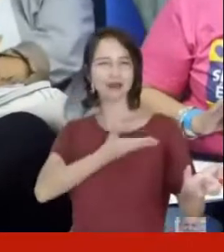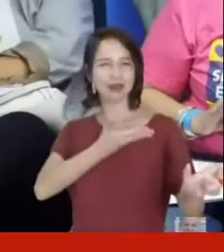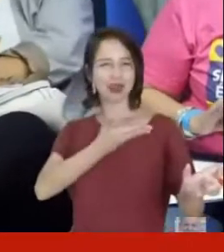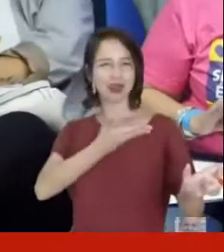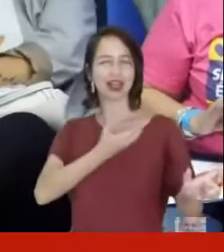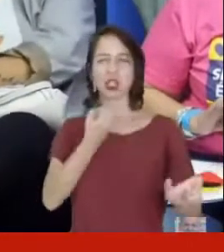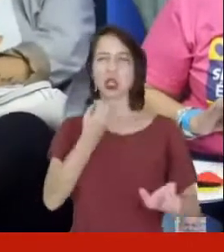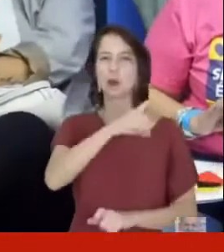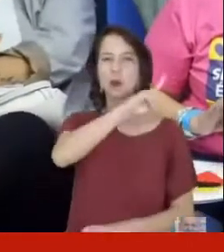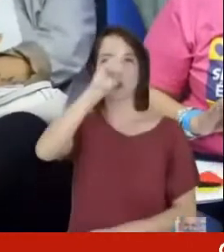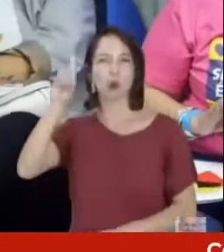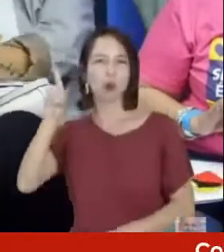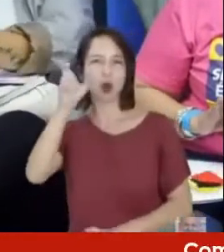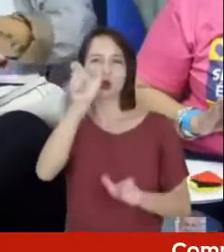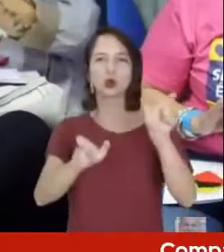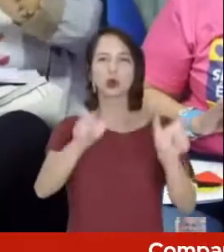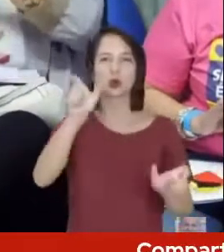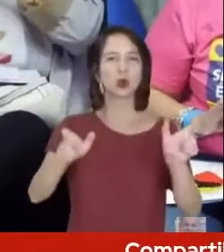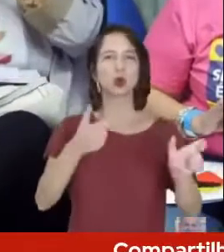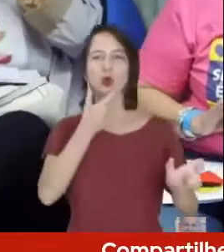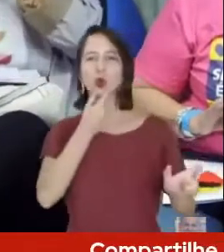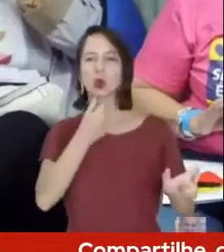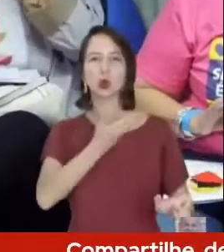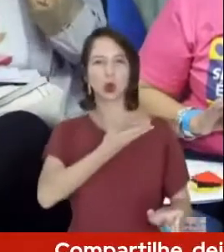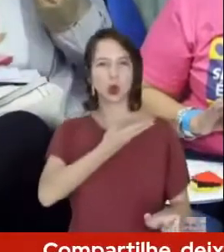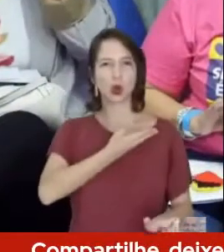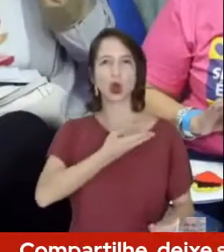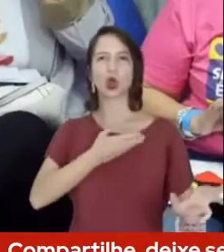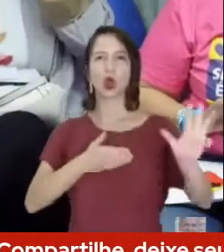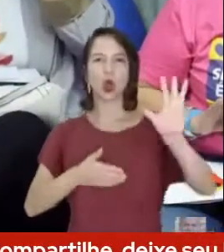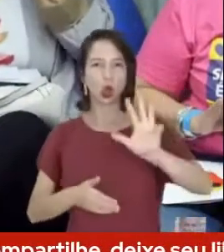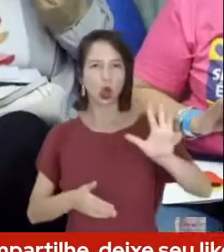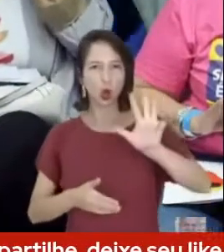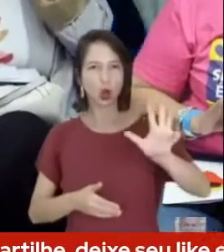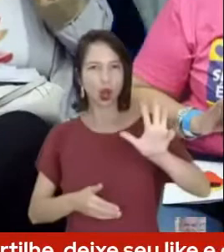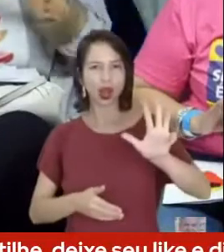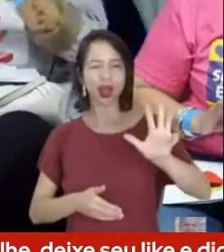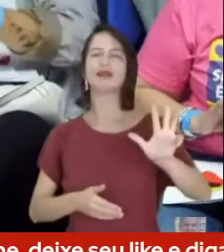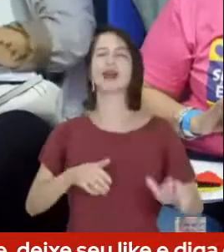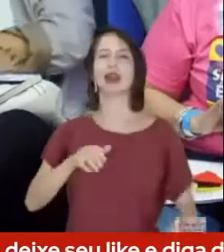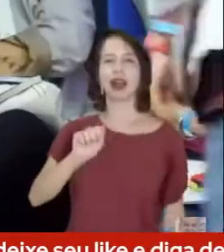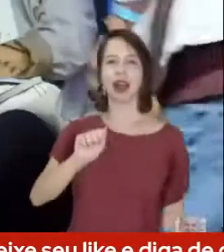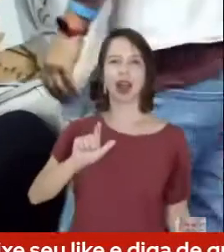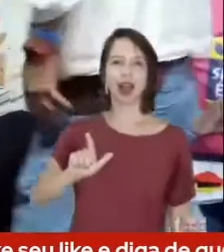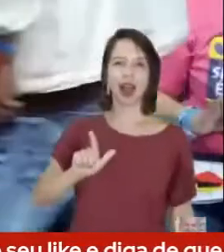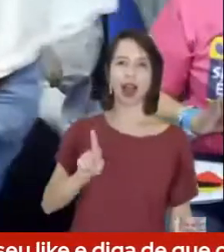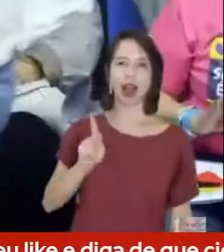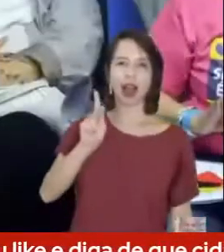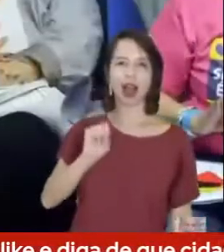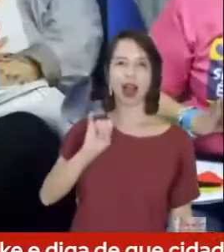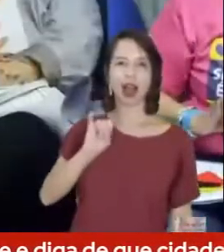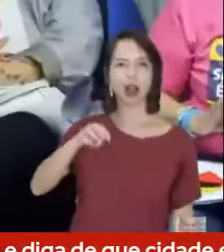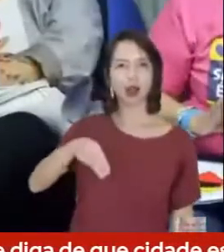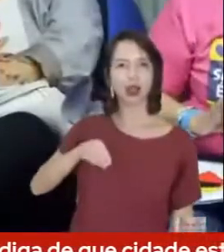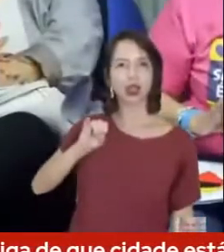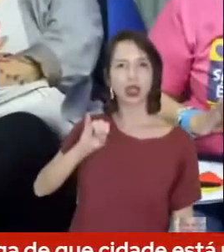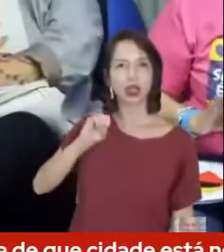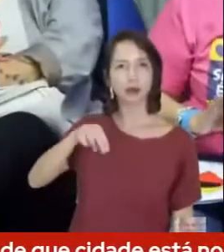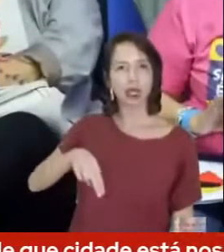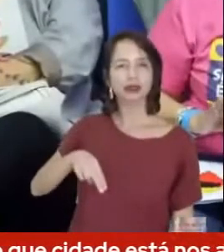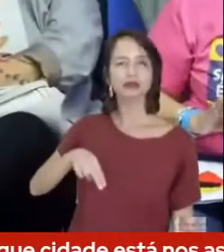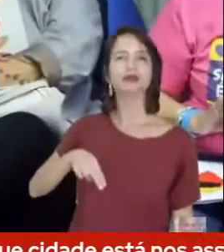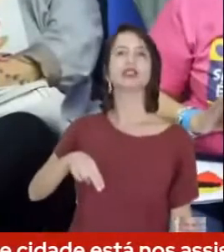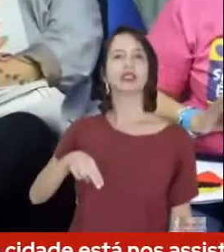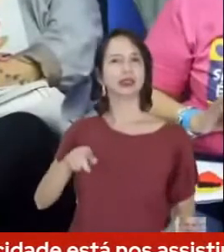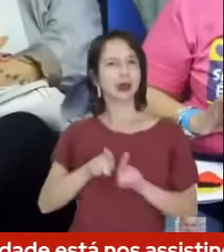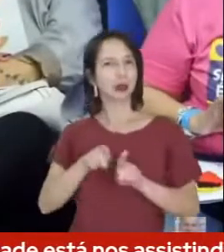companheiro Lula, nossos dirigentes sindicais aqui presentes, amigos e amigas. Chamo aqui também